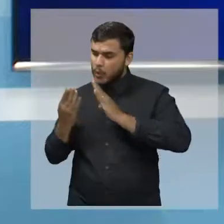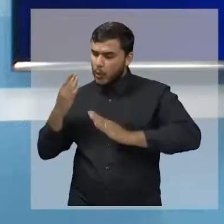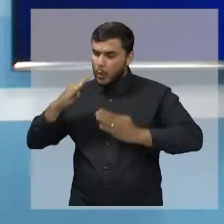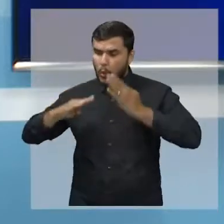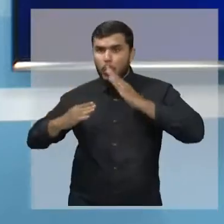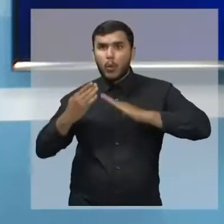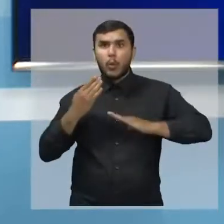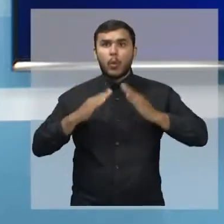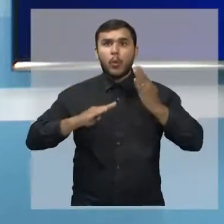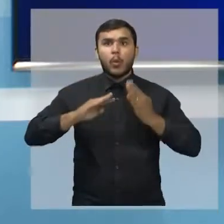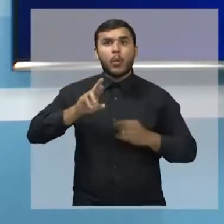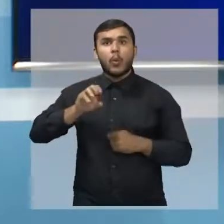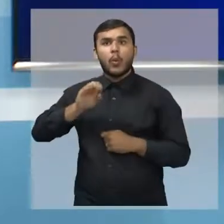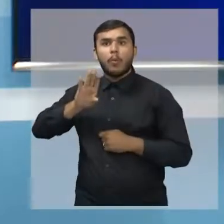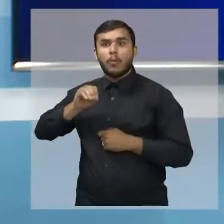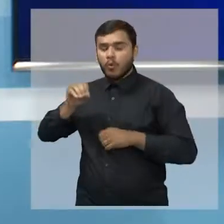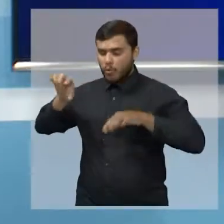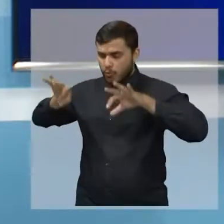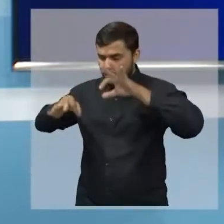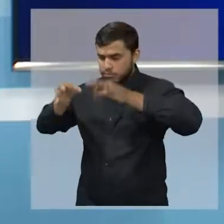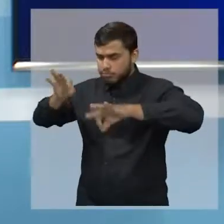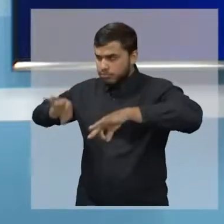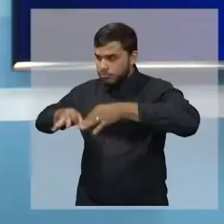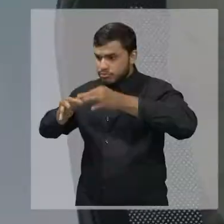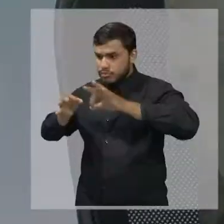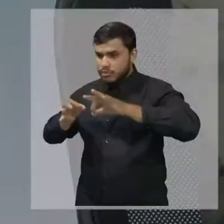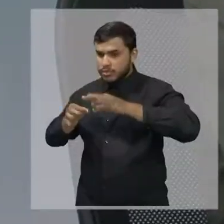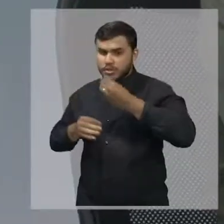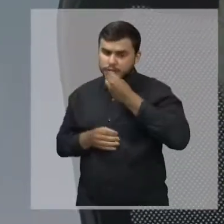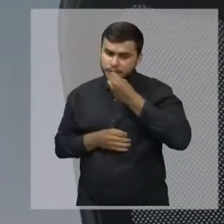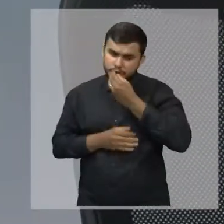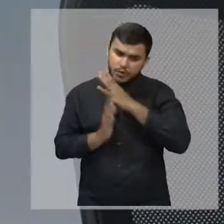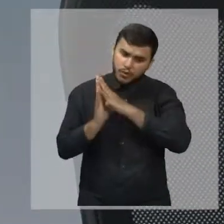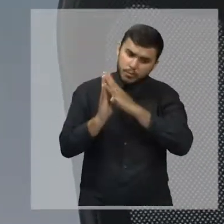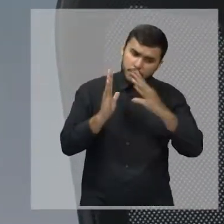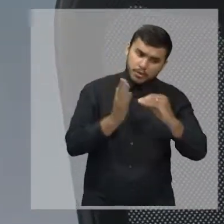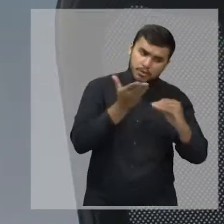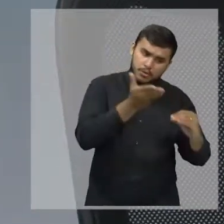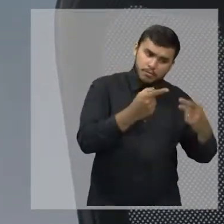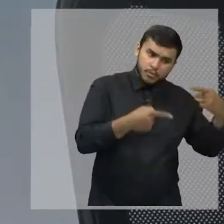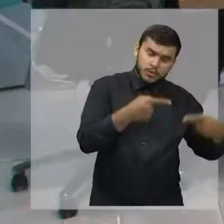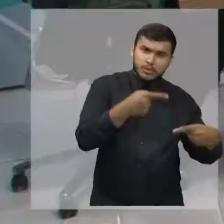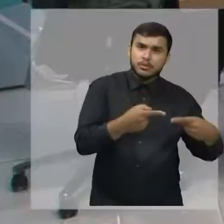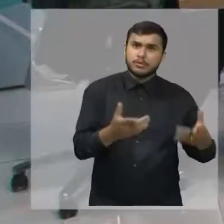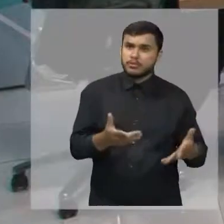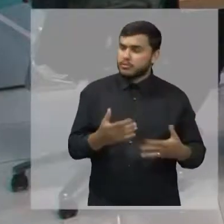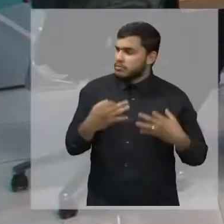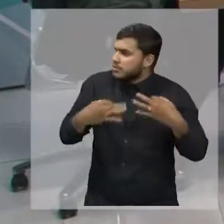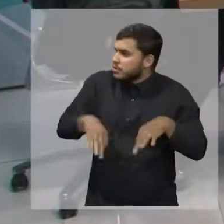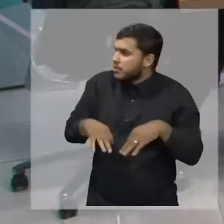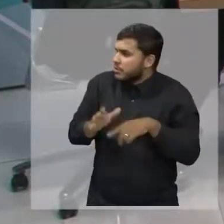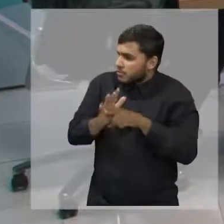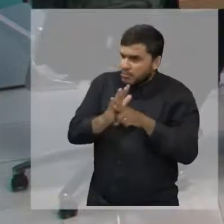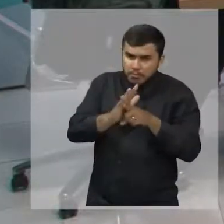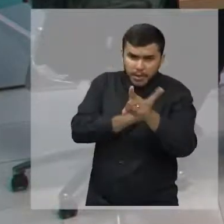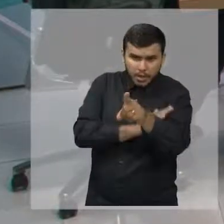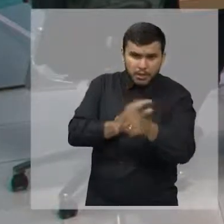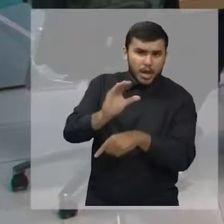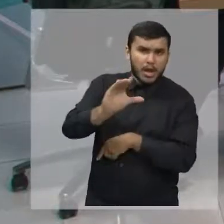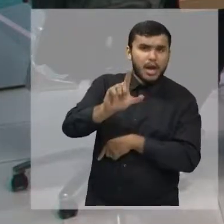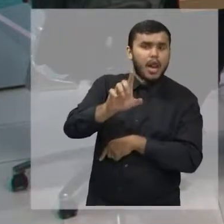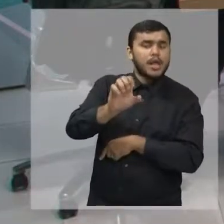política das pessoas também não? Professor Clésio. Olha, a ideia é a gente pensar fora da caixa aqui. Eu queria